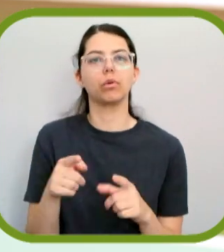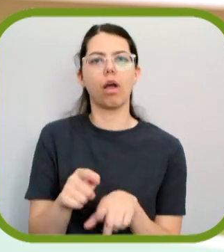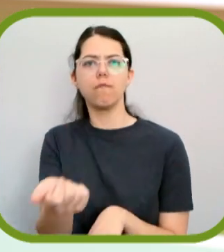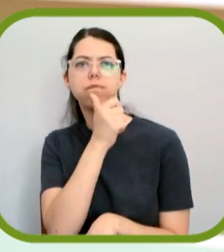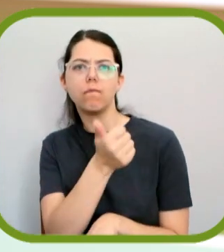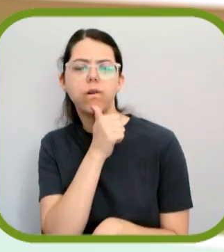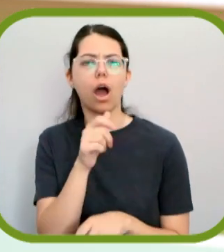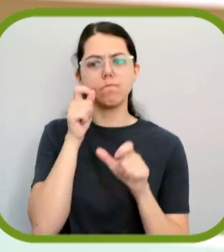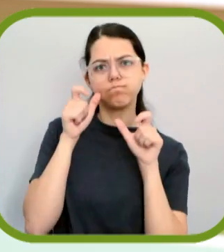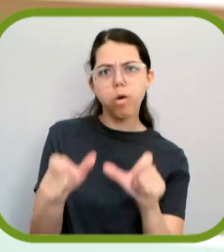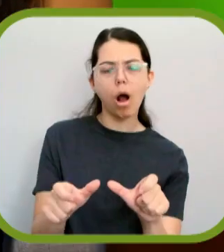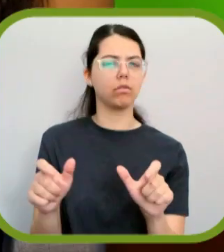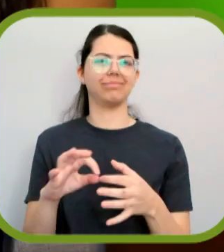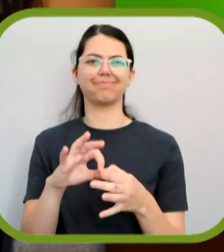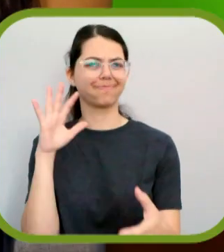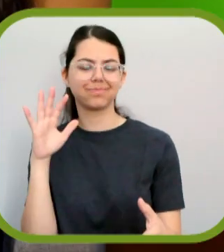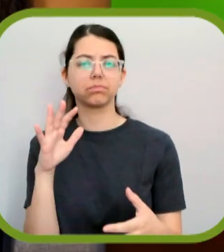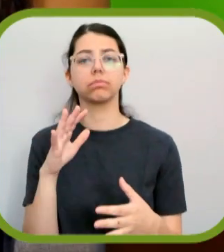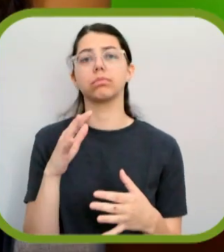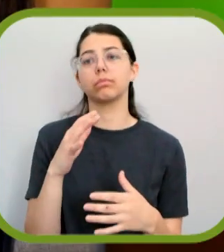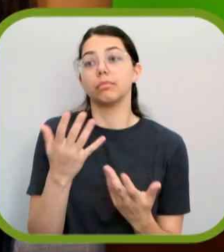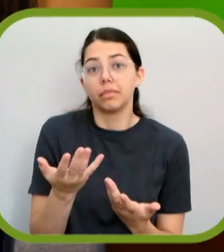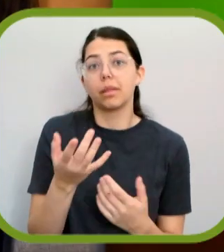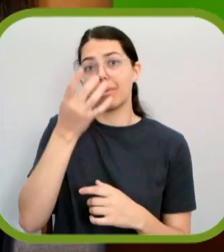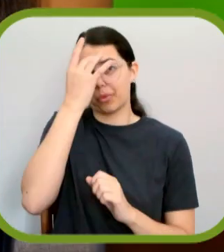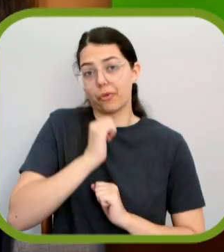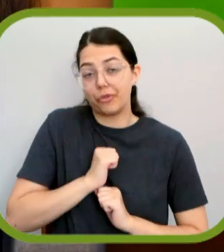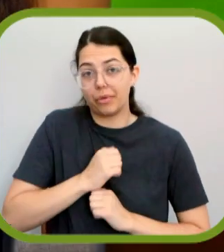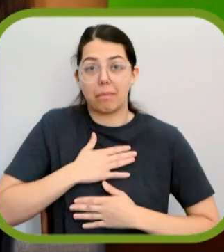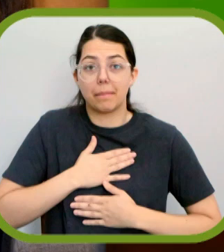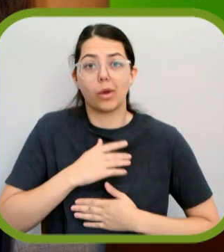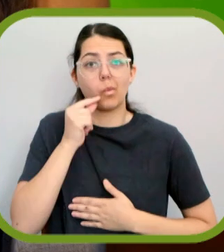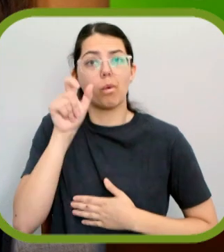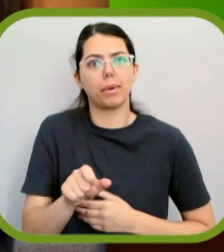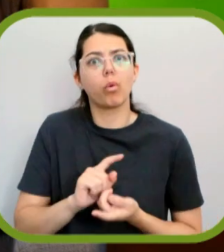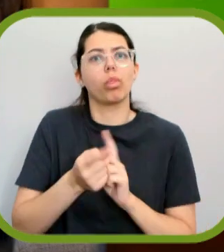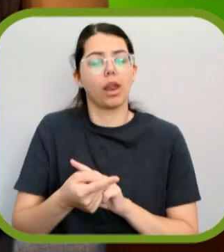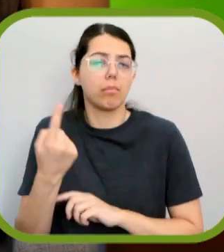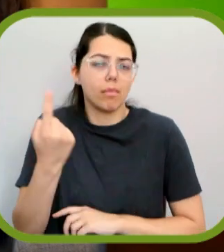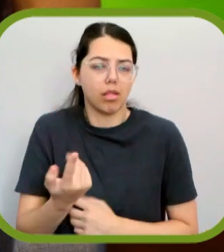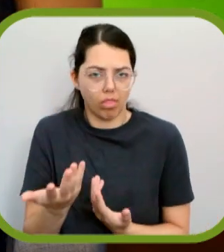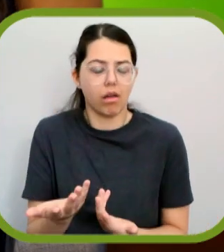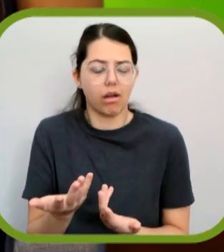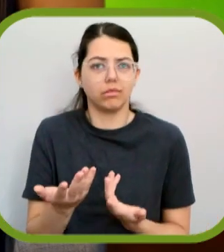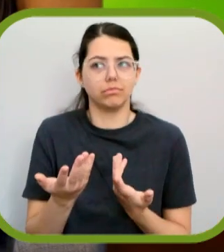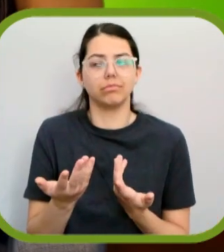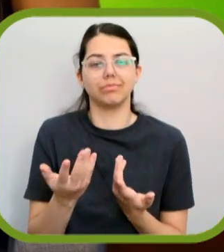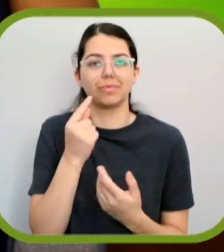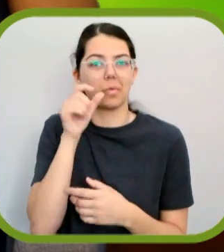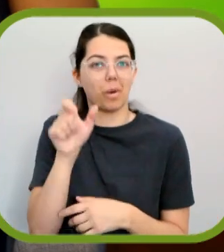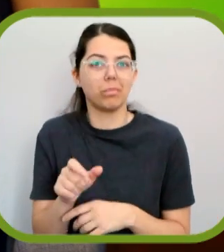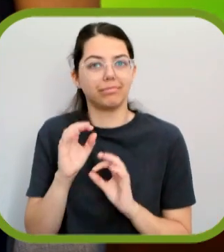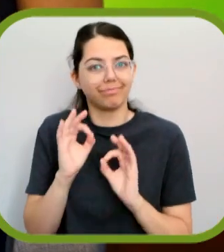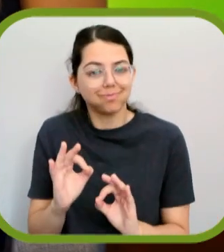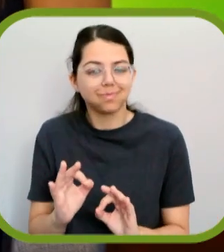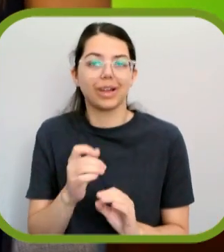um homem não tem nada a ver com ser agressivo, violento, controlador. Aliás, até acho que, para mim, um homem é o contrário disso e deveria ser